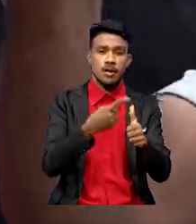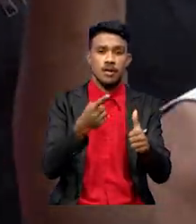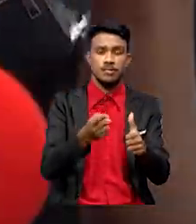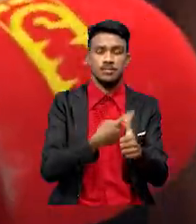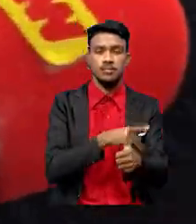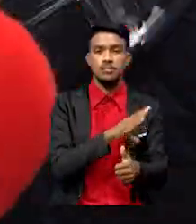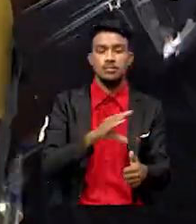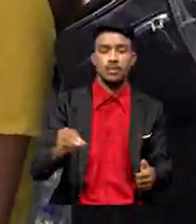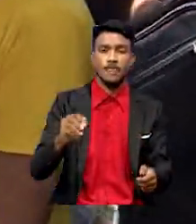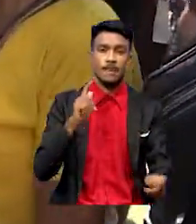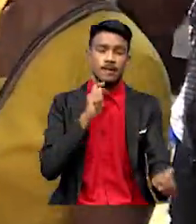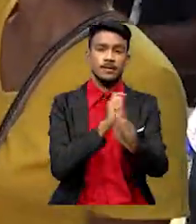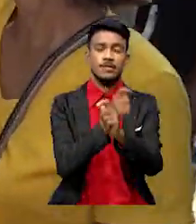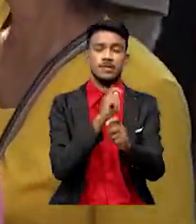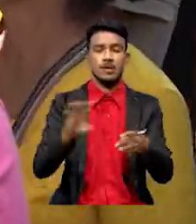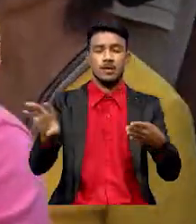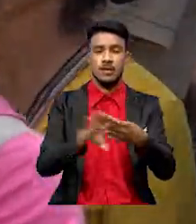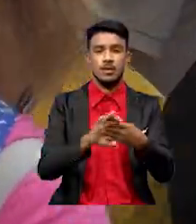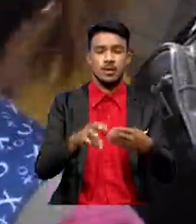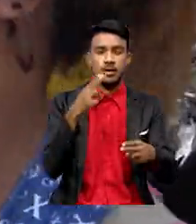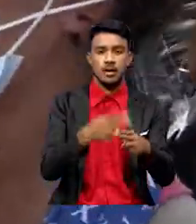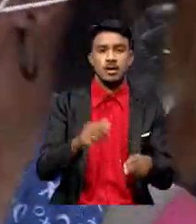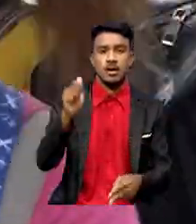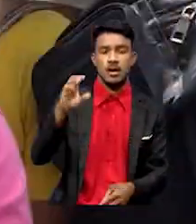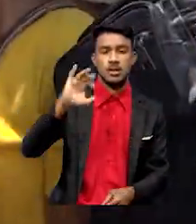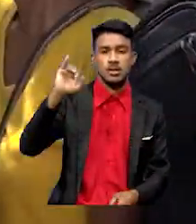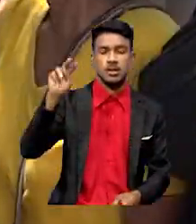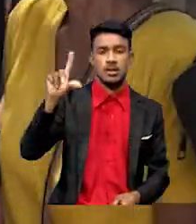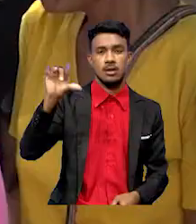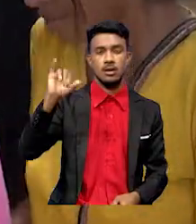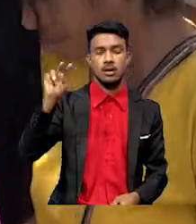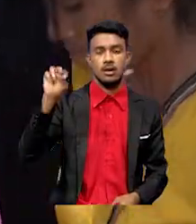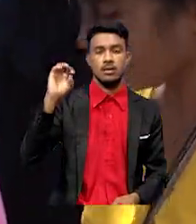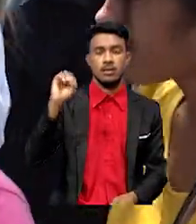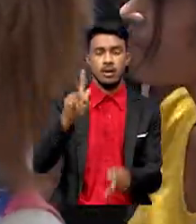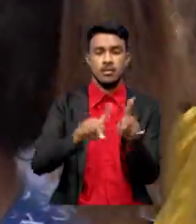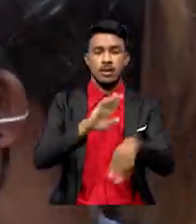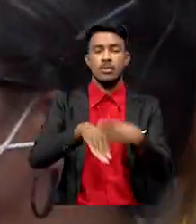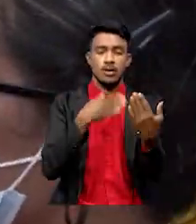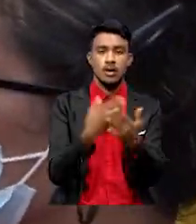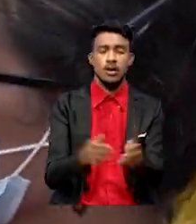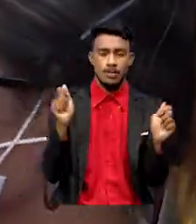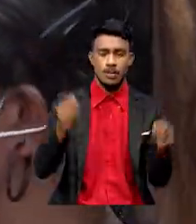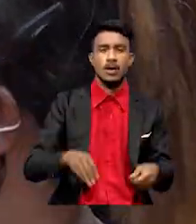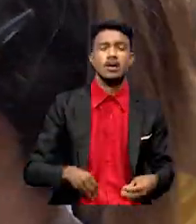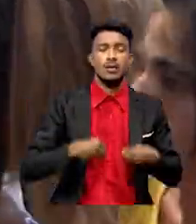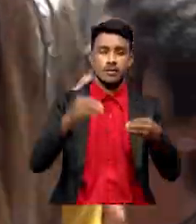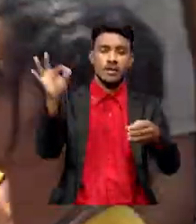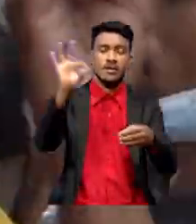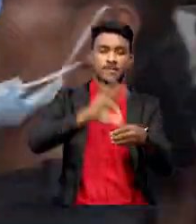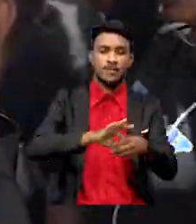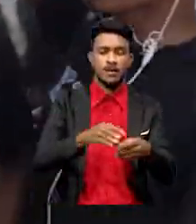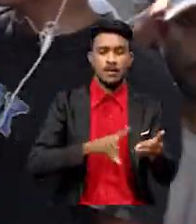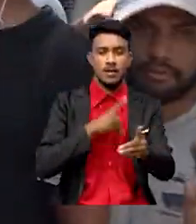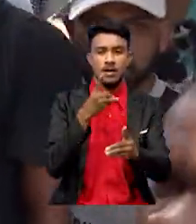Secretariado Técnico Administração Eleitoral, Acilino Manuel Branco Hateteng, é mahoto ato exerce tamia direito banhira acontece a